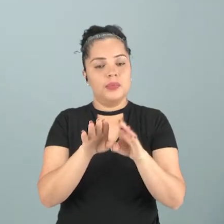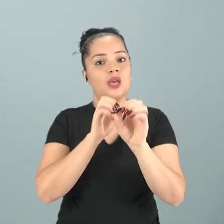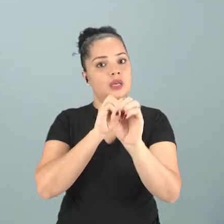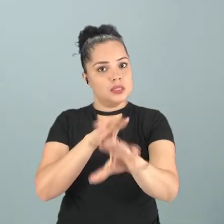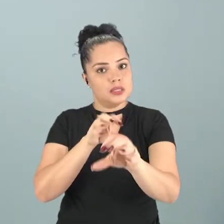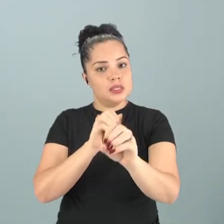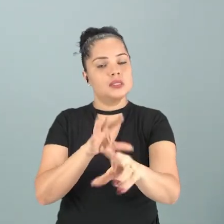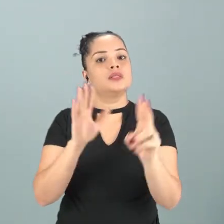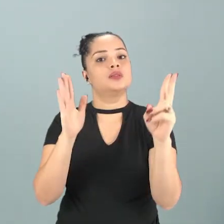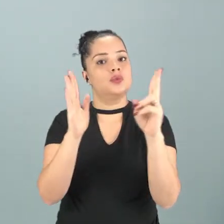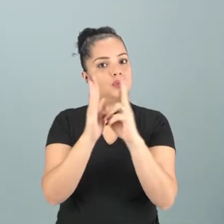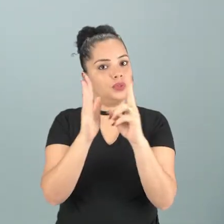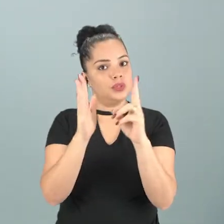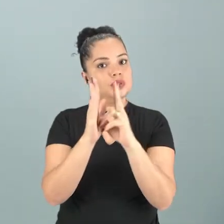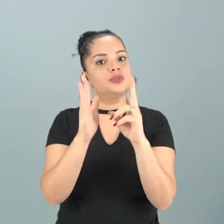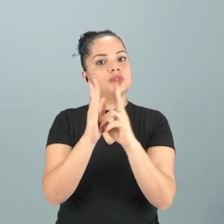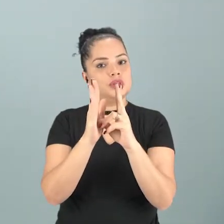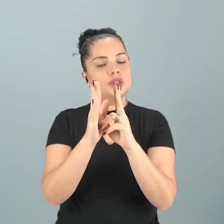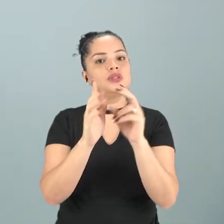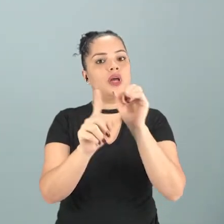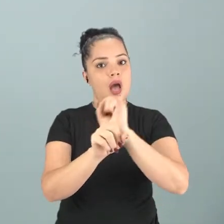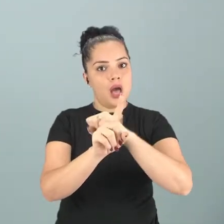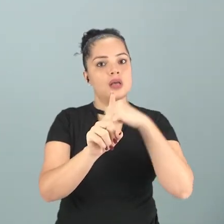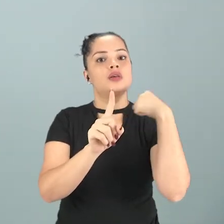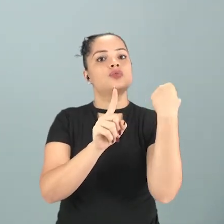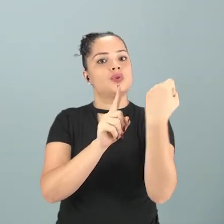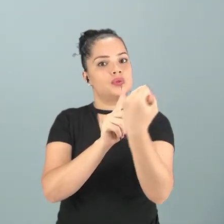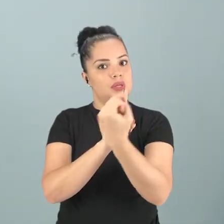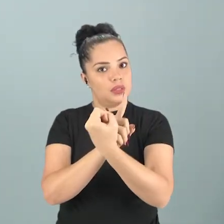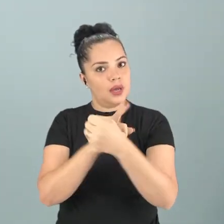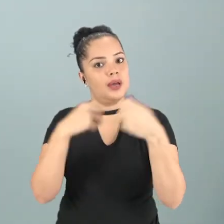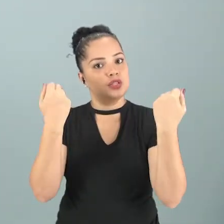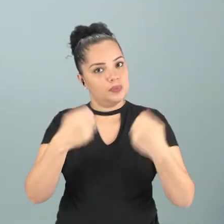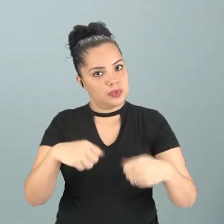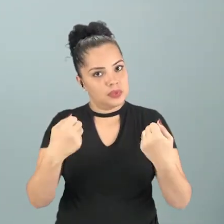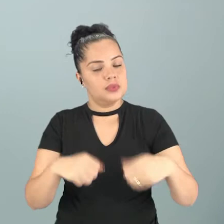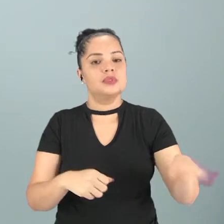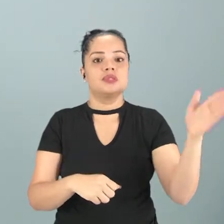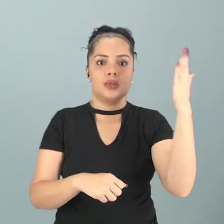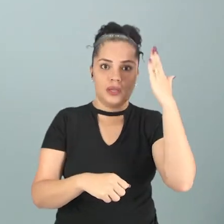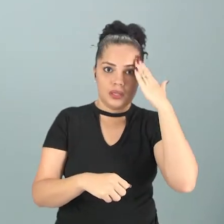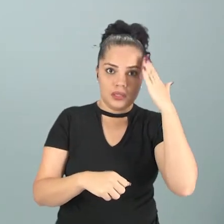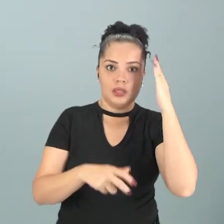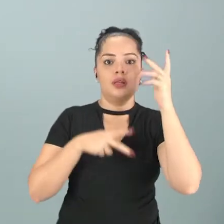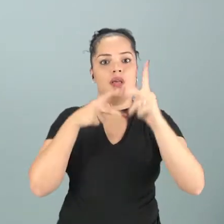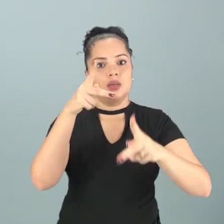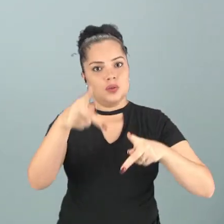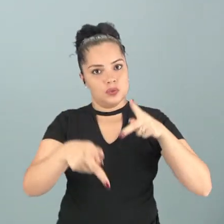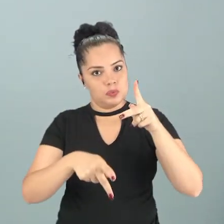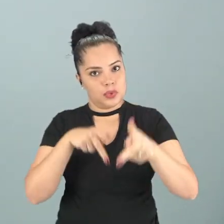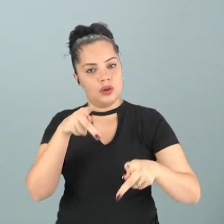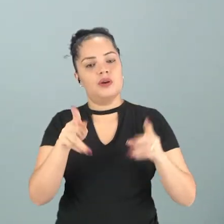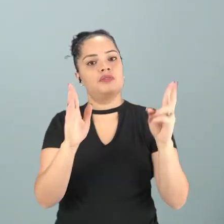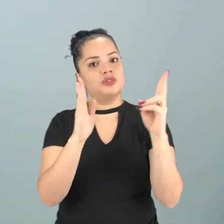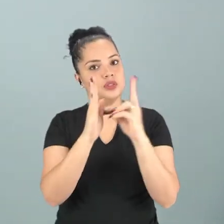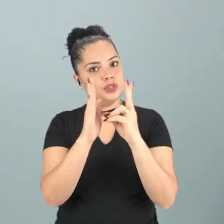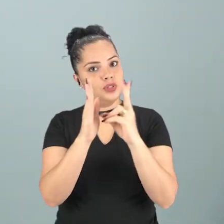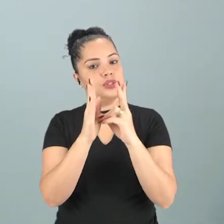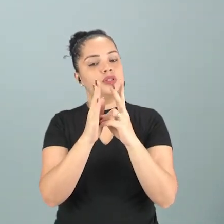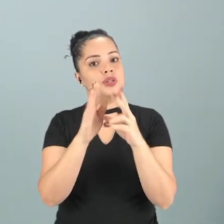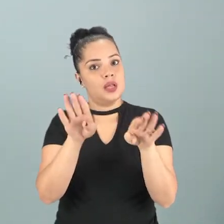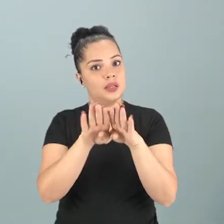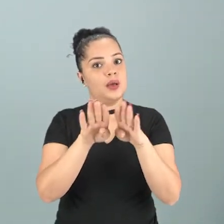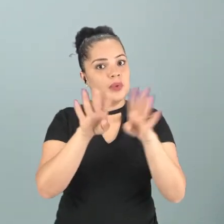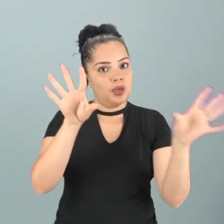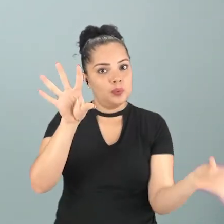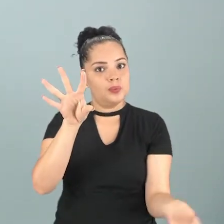outra deficiência que a gente tem dentro da nossa sociedade, de entender que os povos indígenas também, esses nativos indígenas, eles fazem